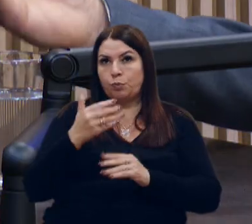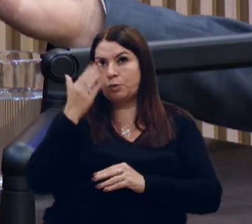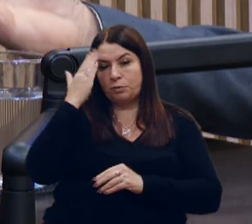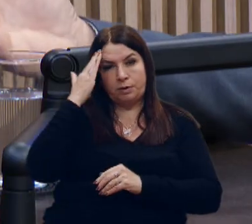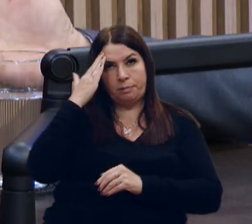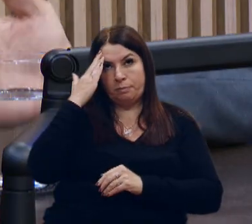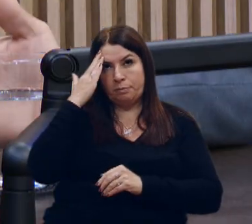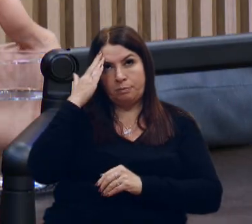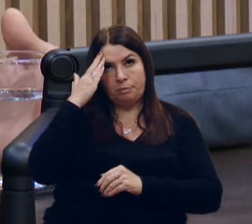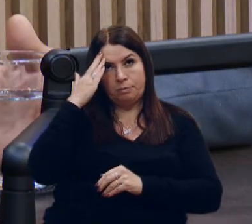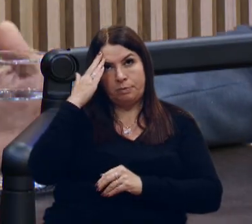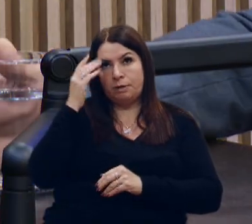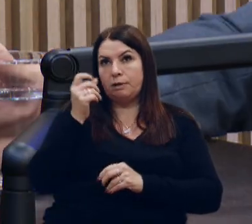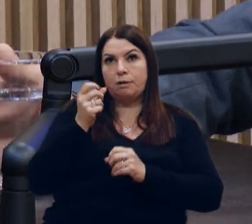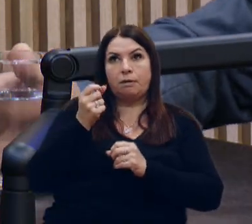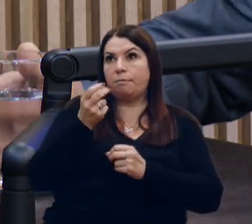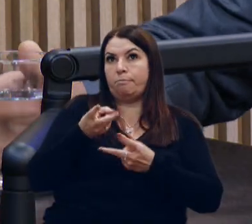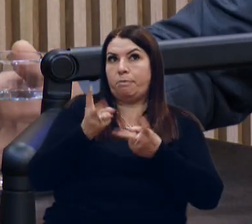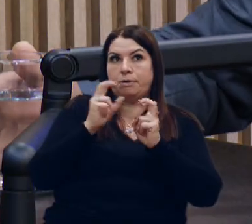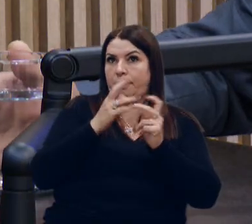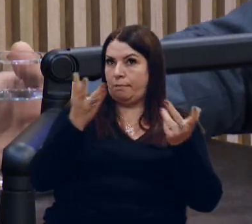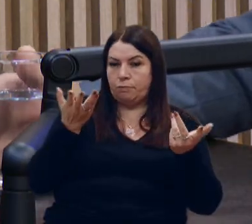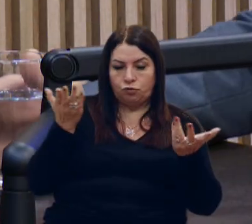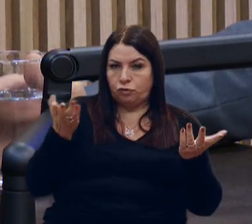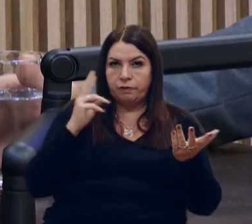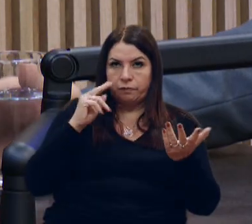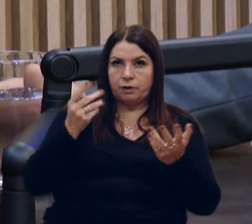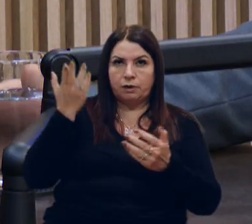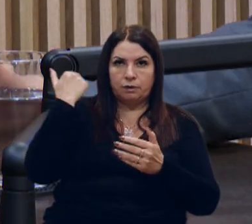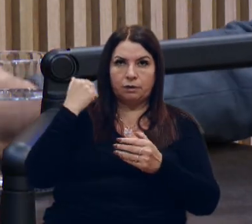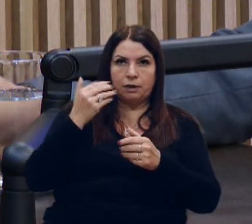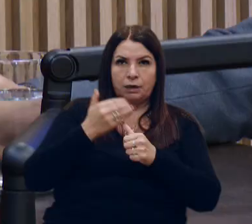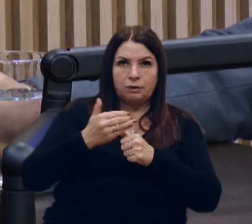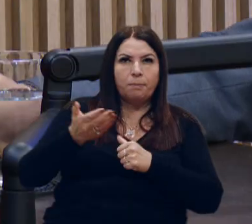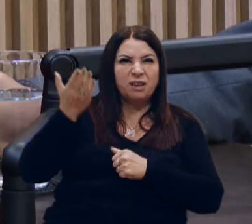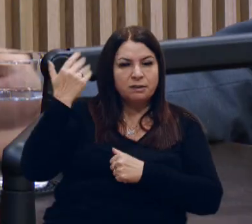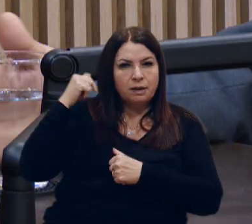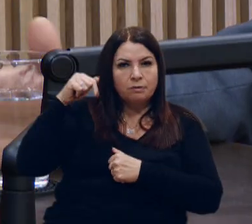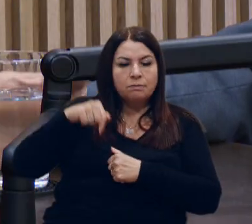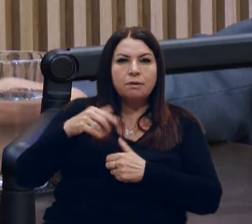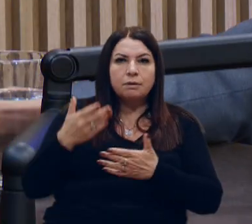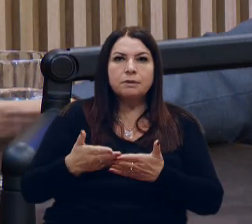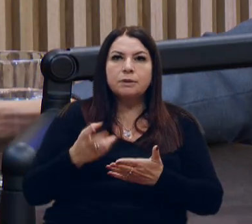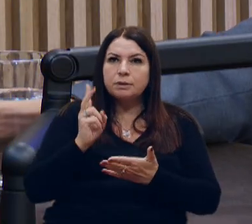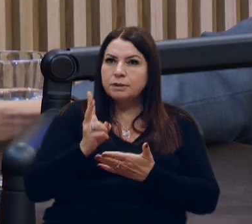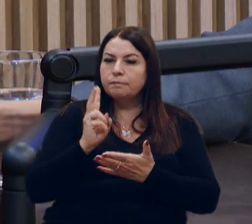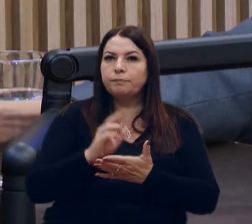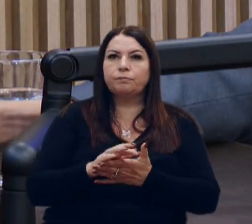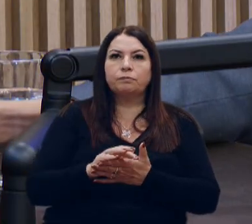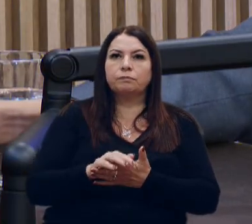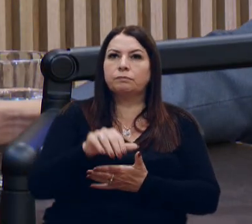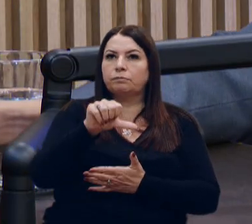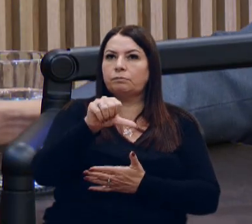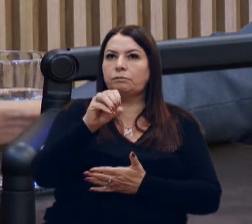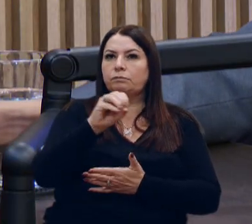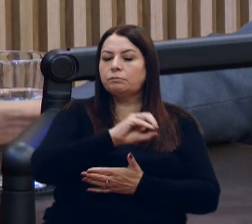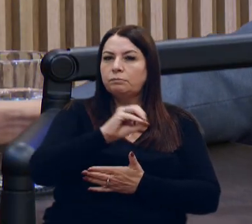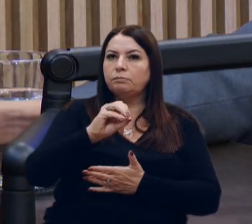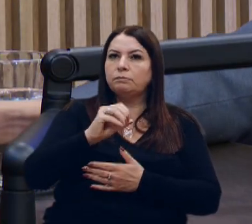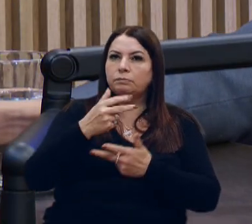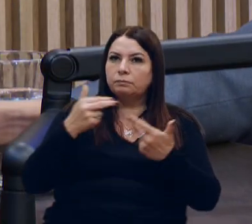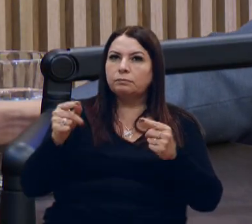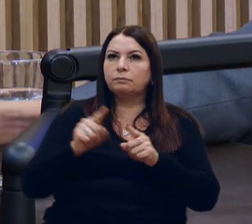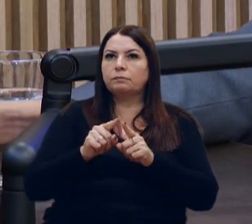coisa notória, né? Que eu acho que já desde a legislação passada até essa, eu sempre, 90% das